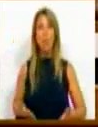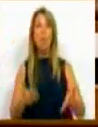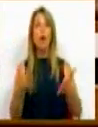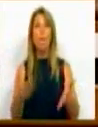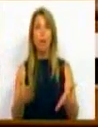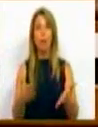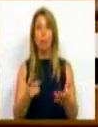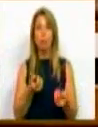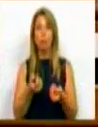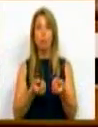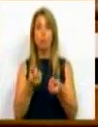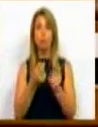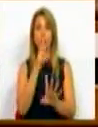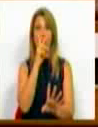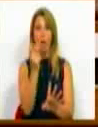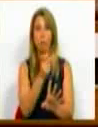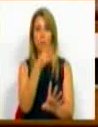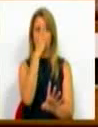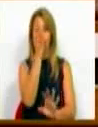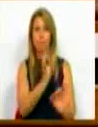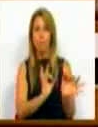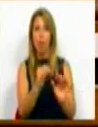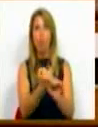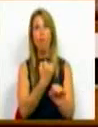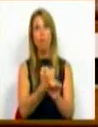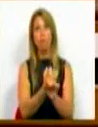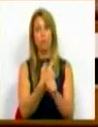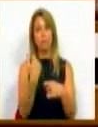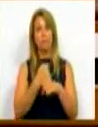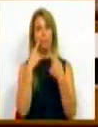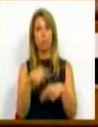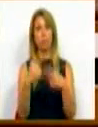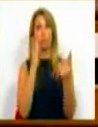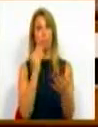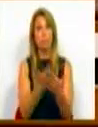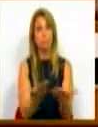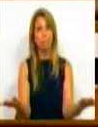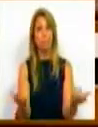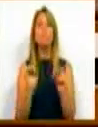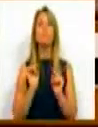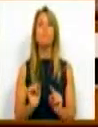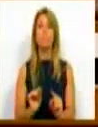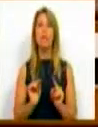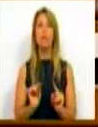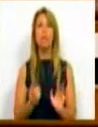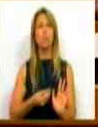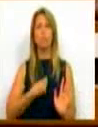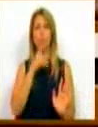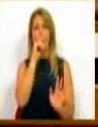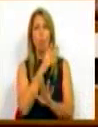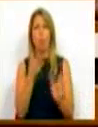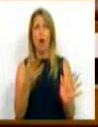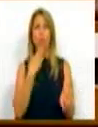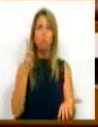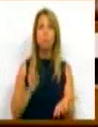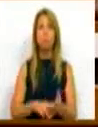de debilitação planeada das funções e serviços públicos. Para isso, nem se preocuparam com uma